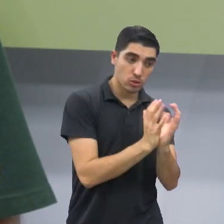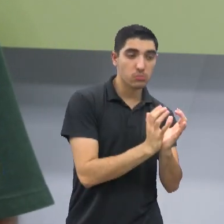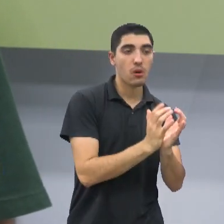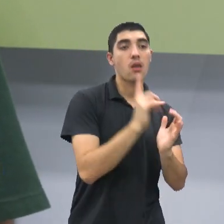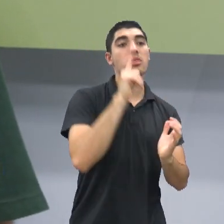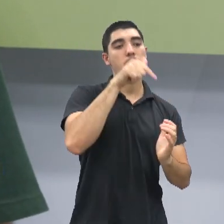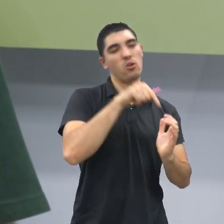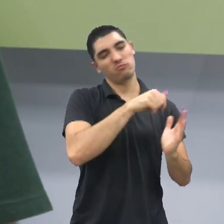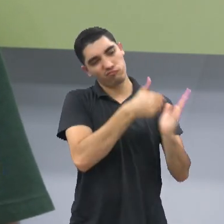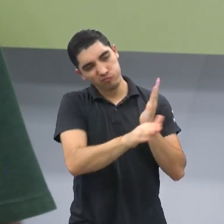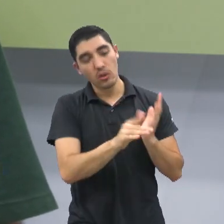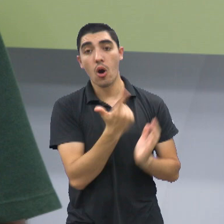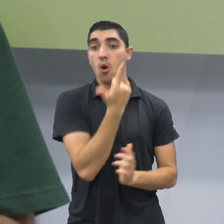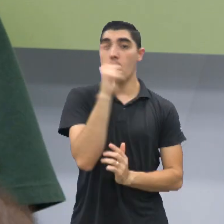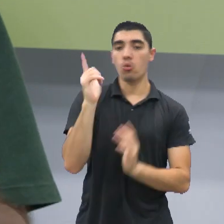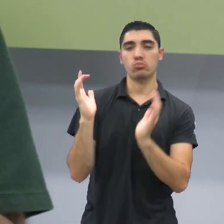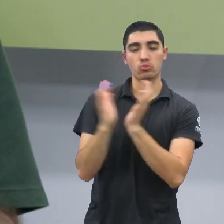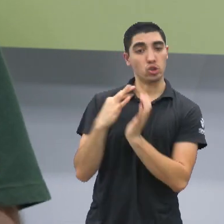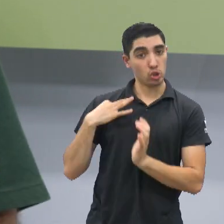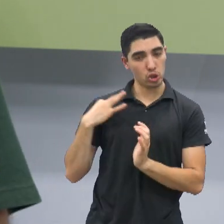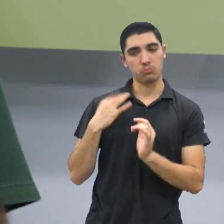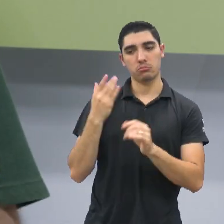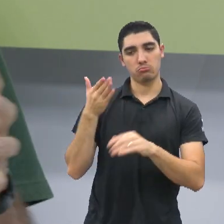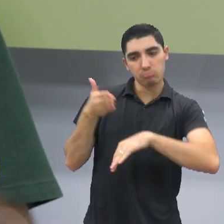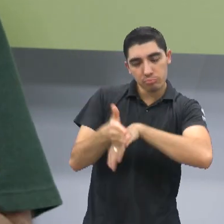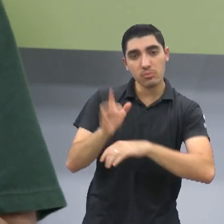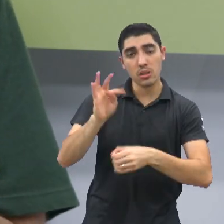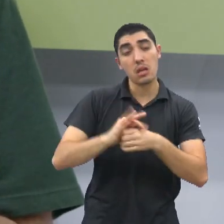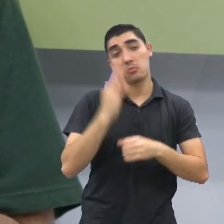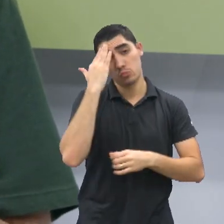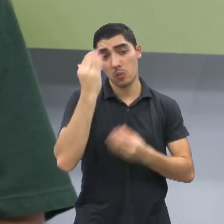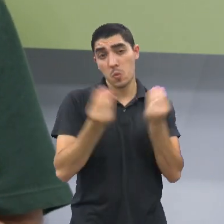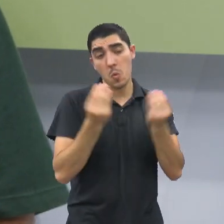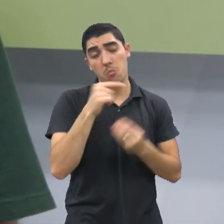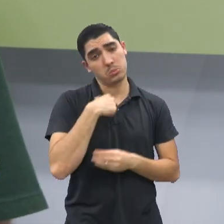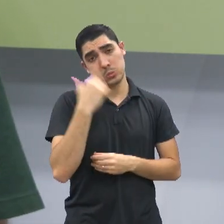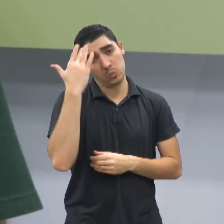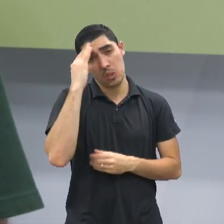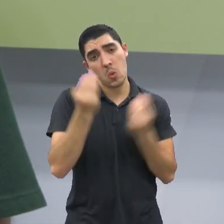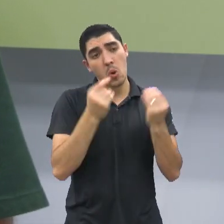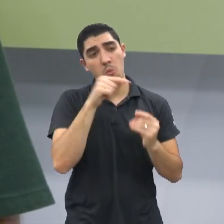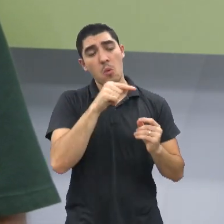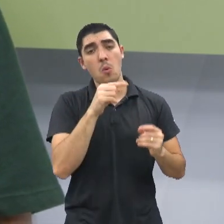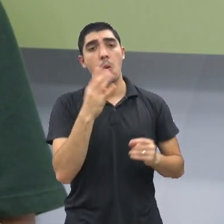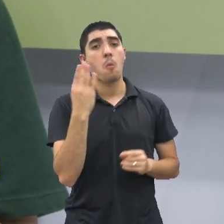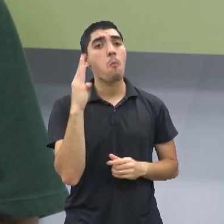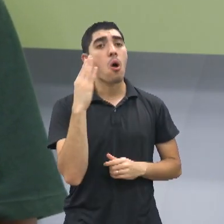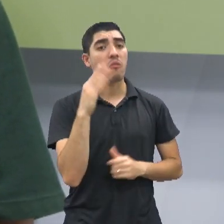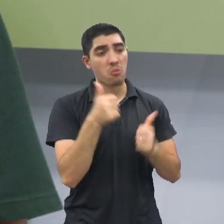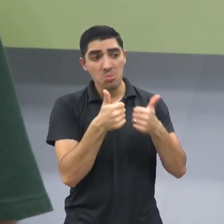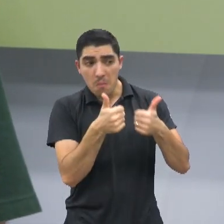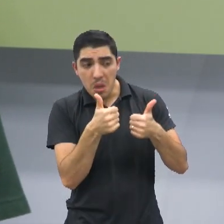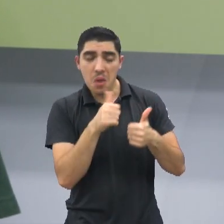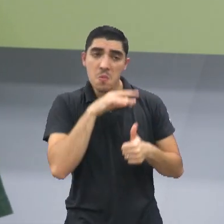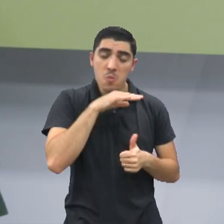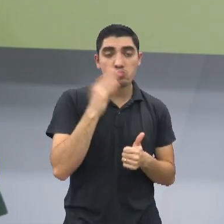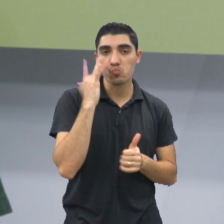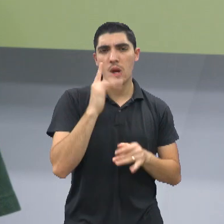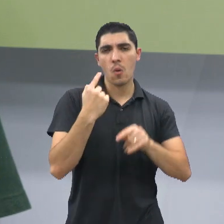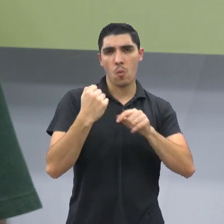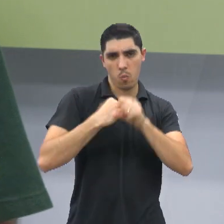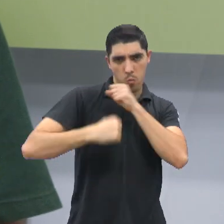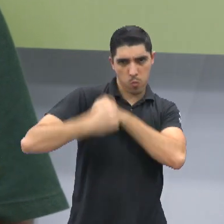esporte acho que eh eu não sei como é que tá muito bem o Botafogo Botafogo que no último NBB não foi tão bem mas eu acho que o São José aí